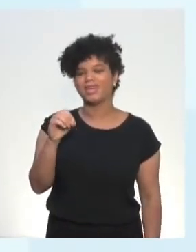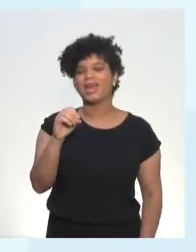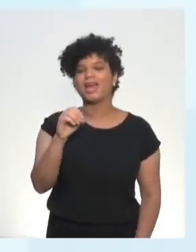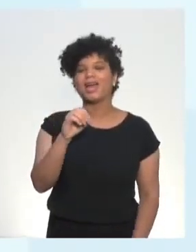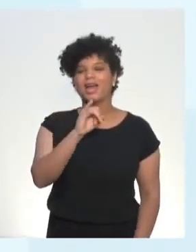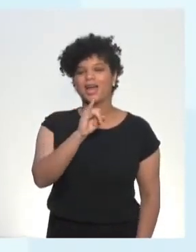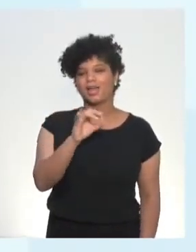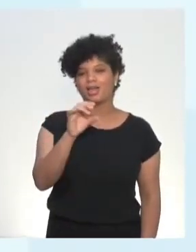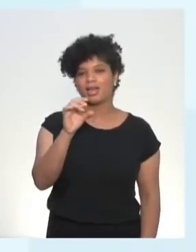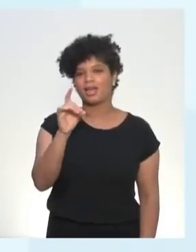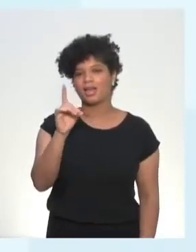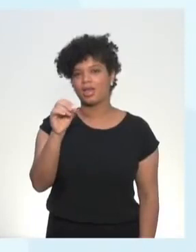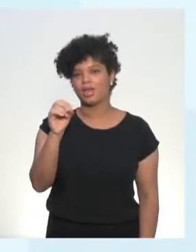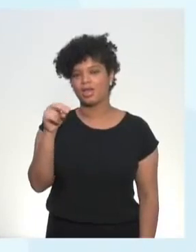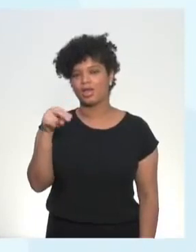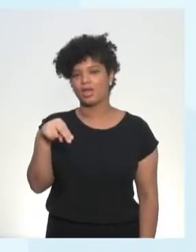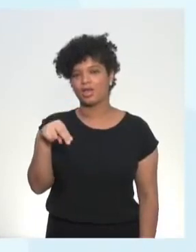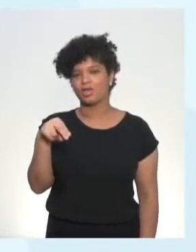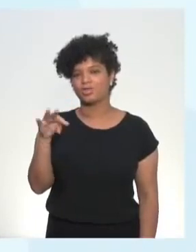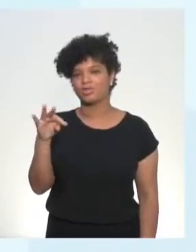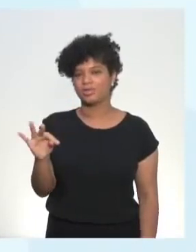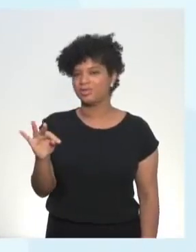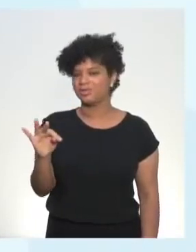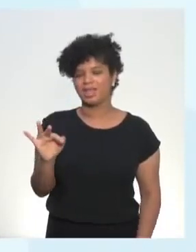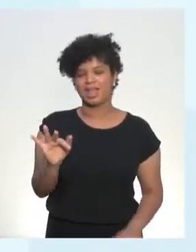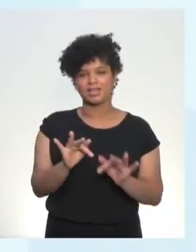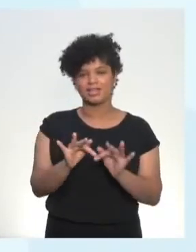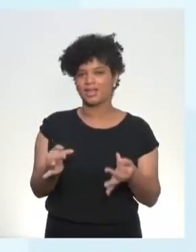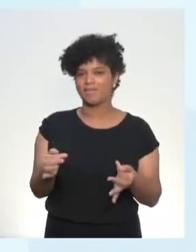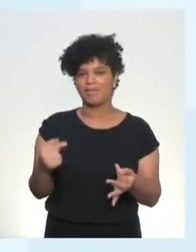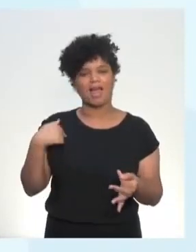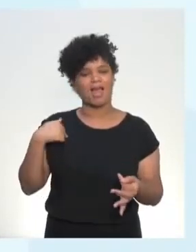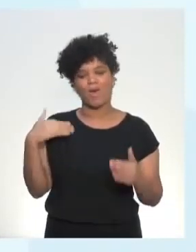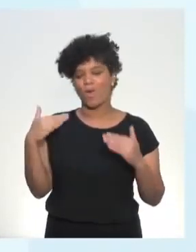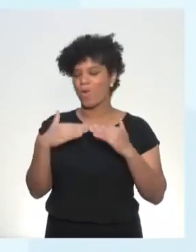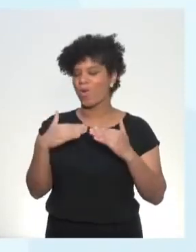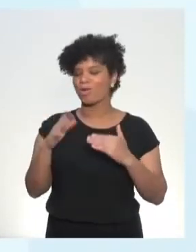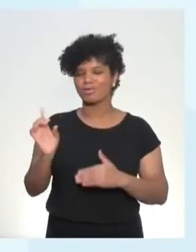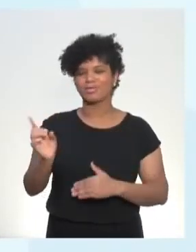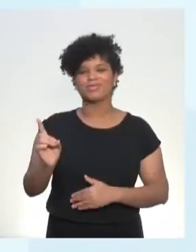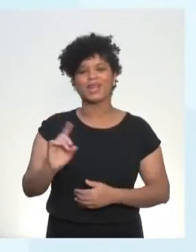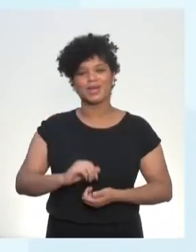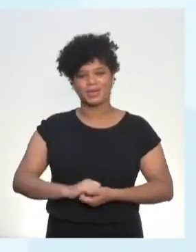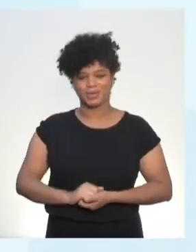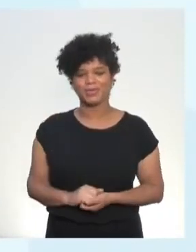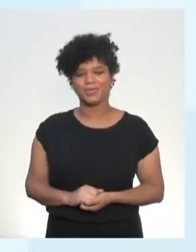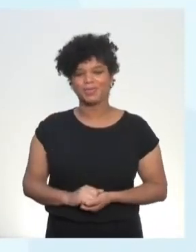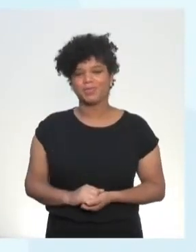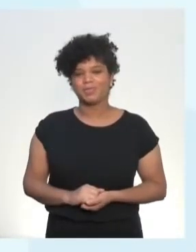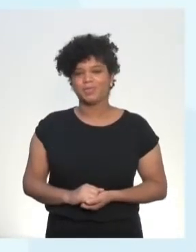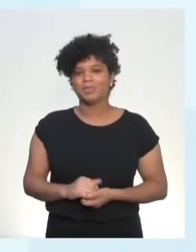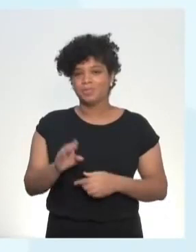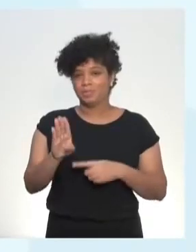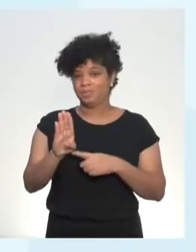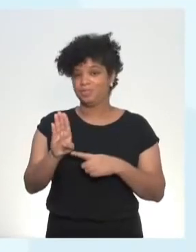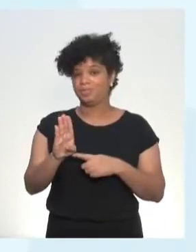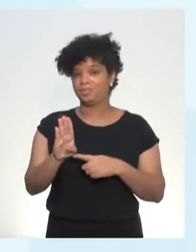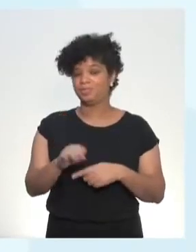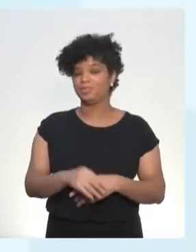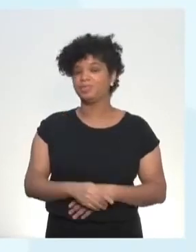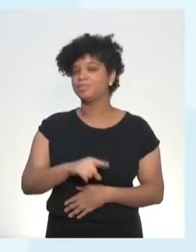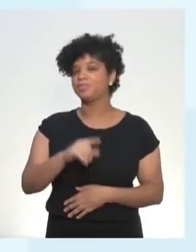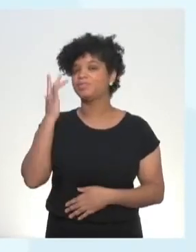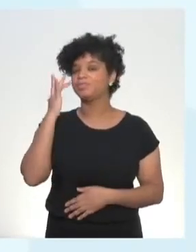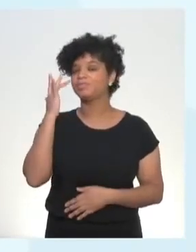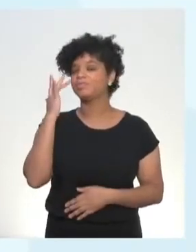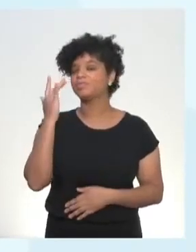Né? Então, That's it. curto e grosso. Né? Então tá. E aí, which predictions do you find most interesting? Qual previsão que eles acharam